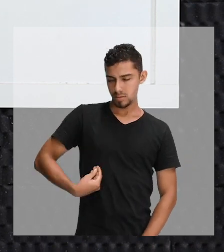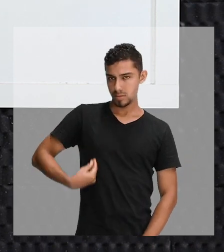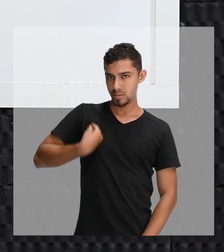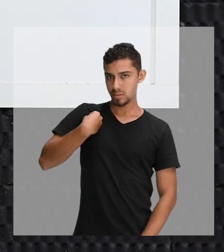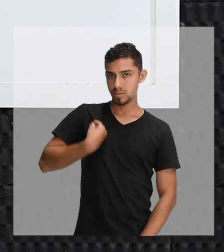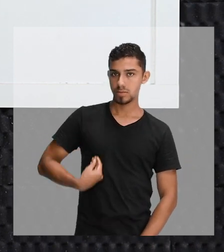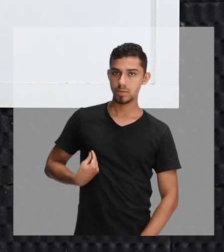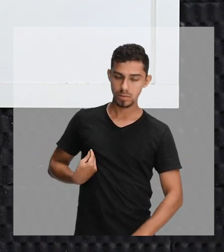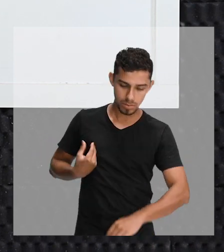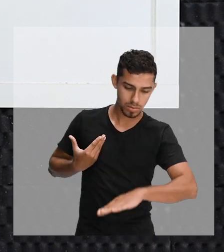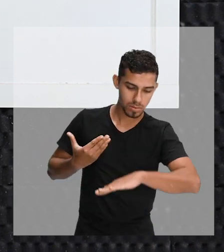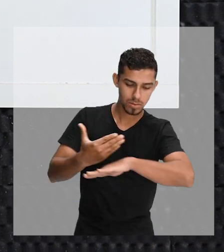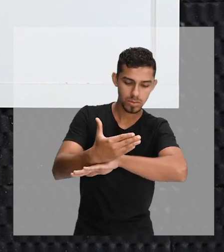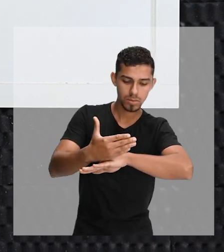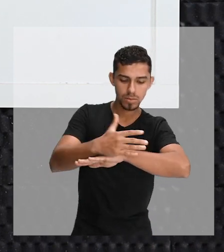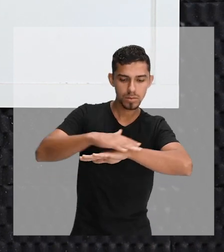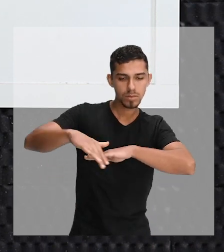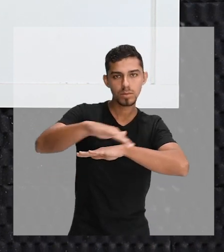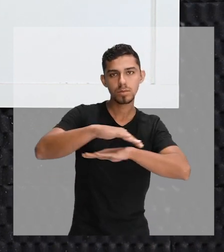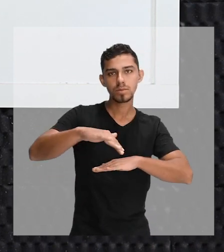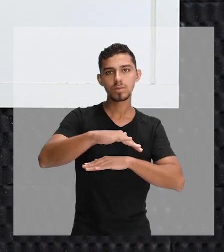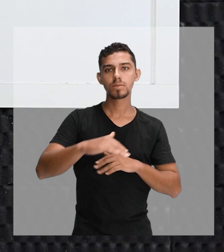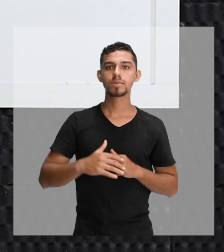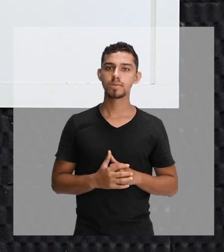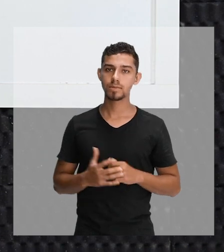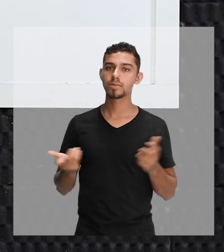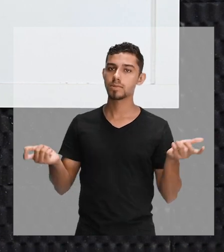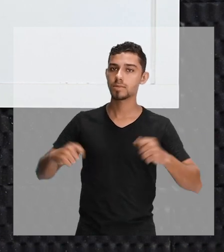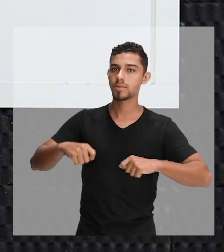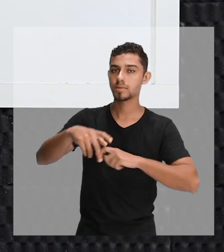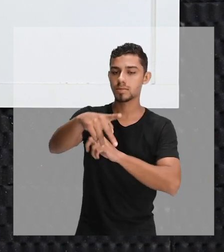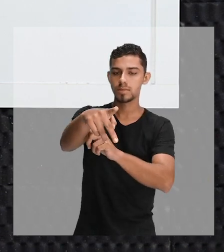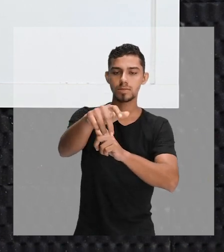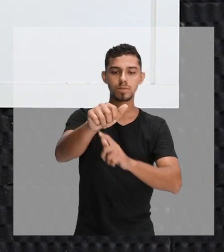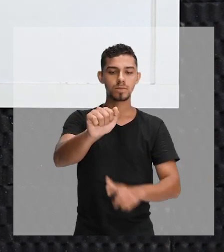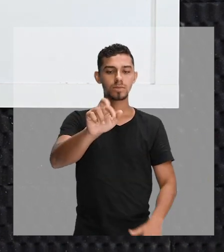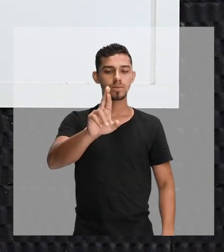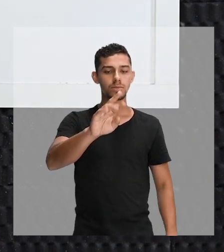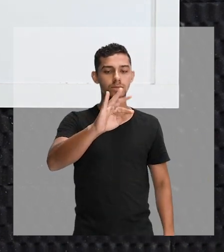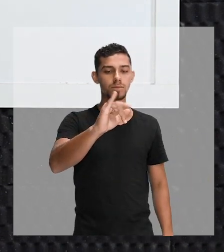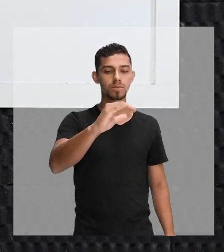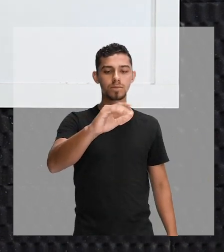participação, ok? Então, este elemento aqui da participação é